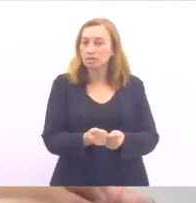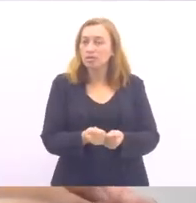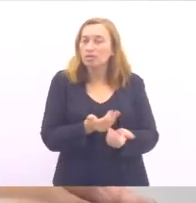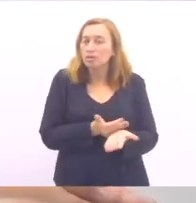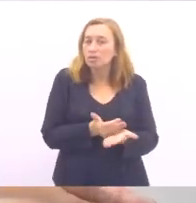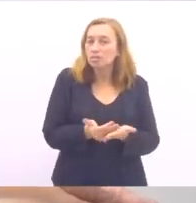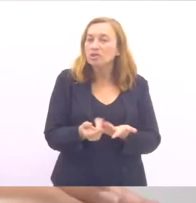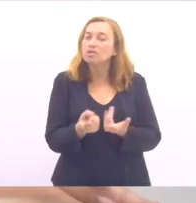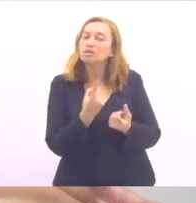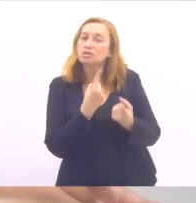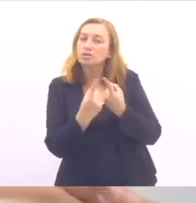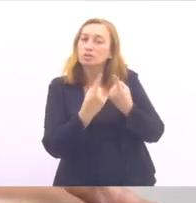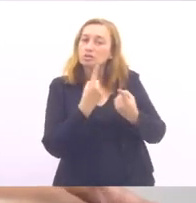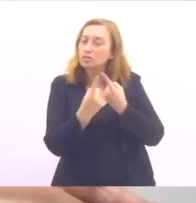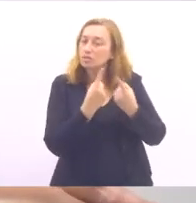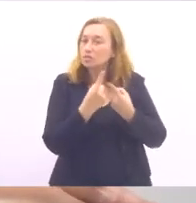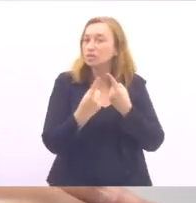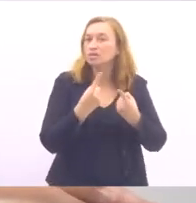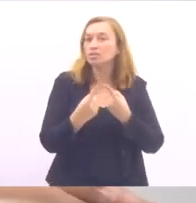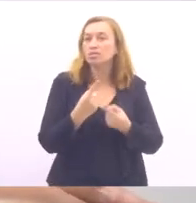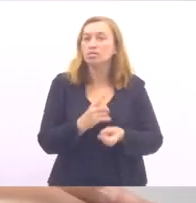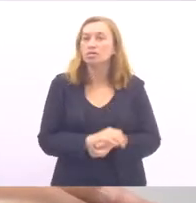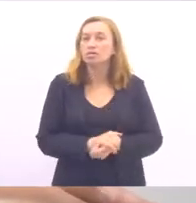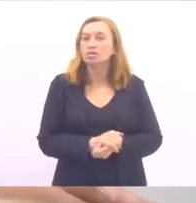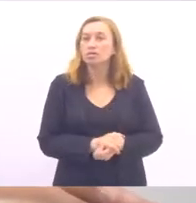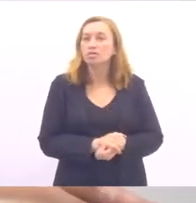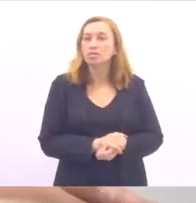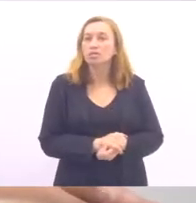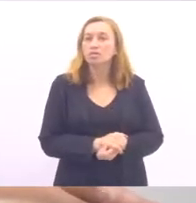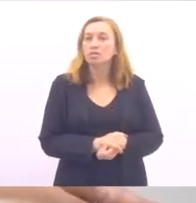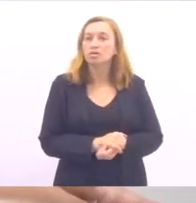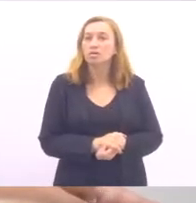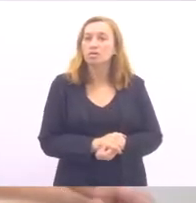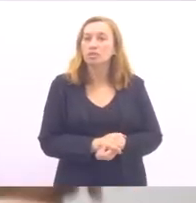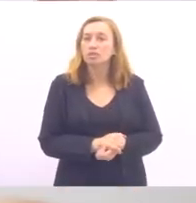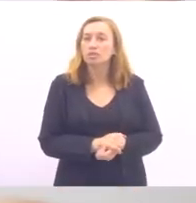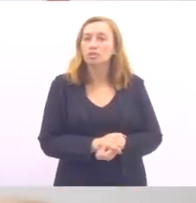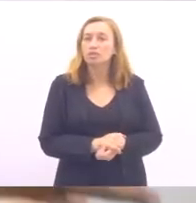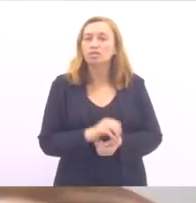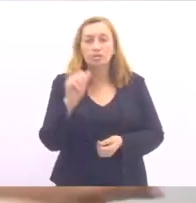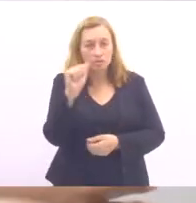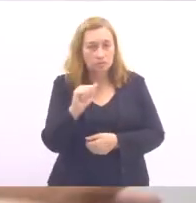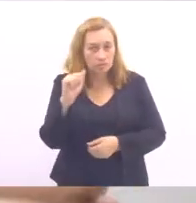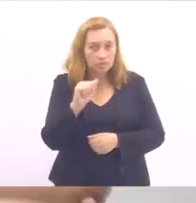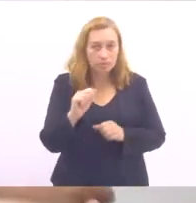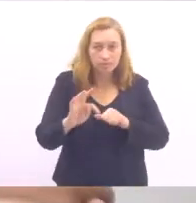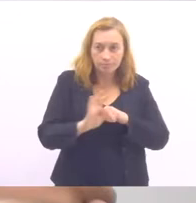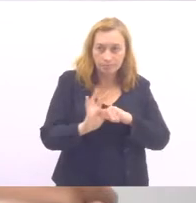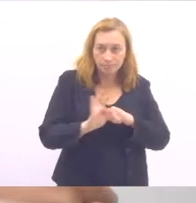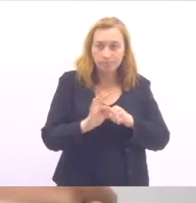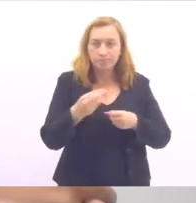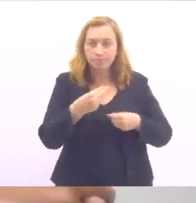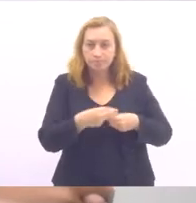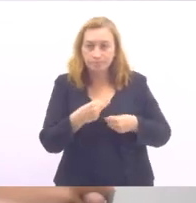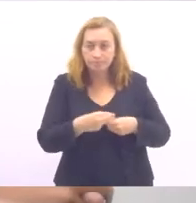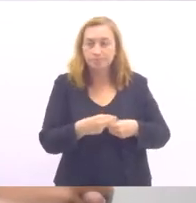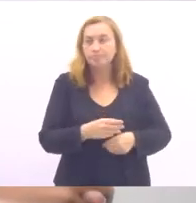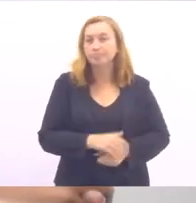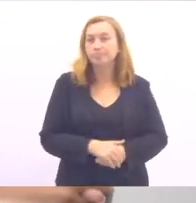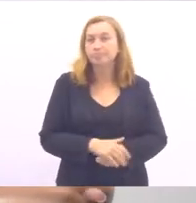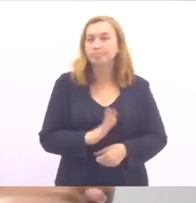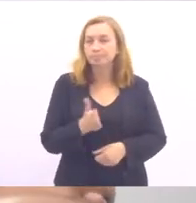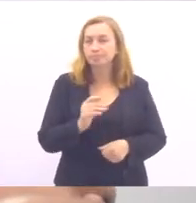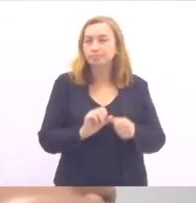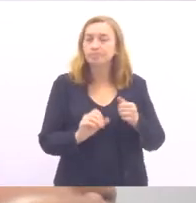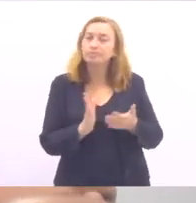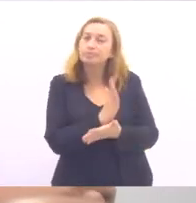começar esse diálogo, começar a fazer toda essa assessoria técnica nos municípios. A gente já tem feito